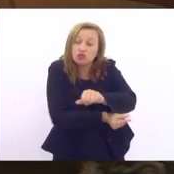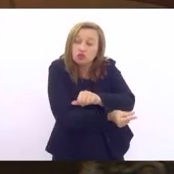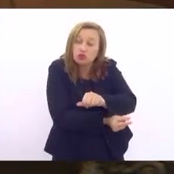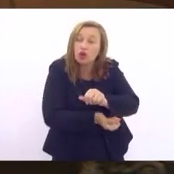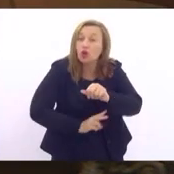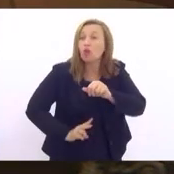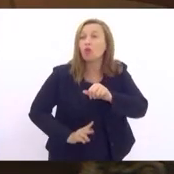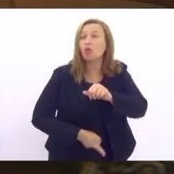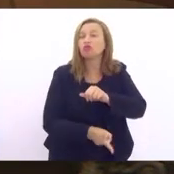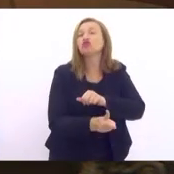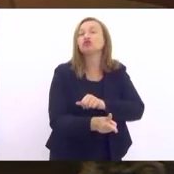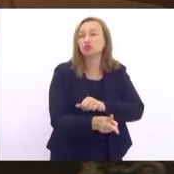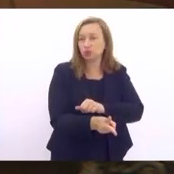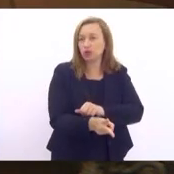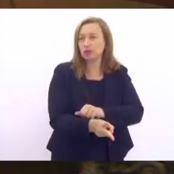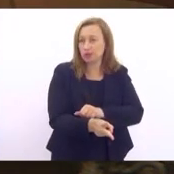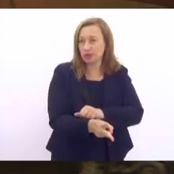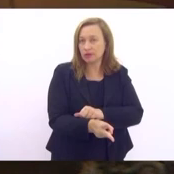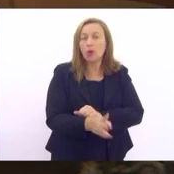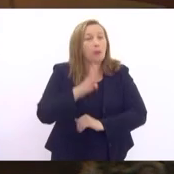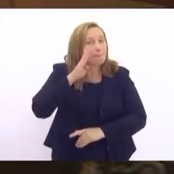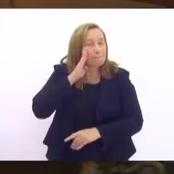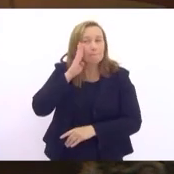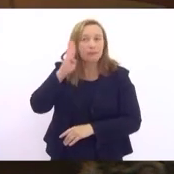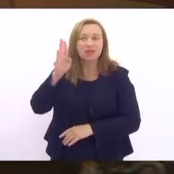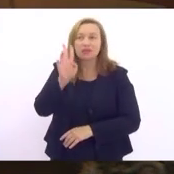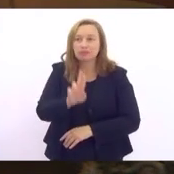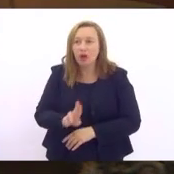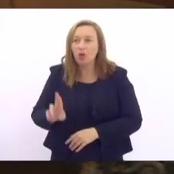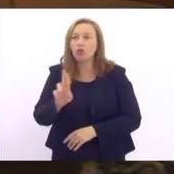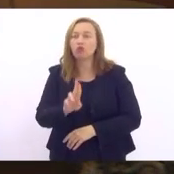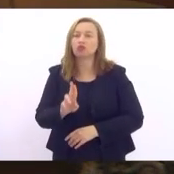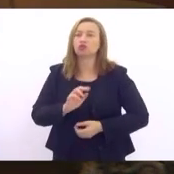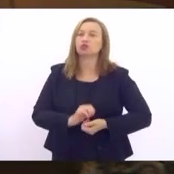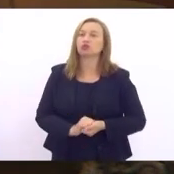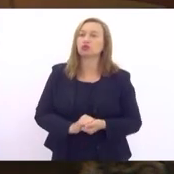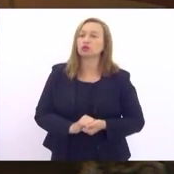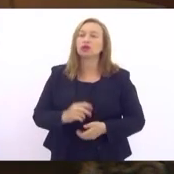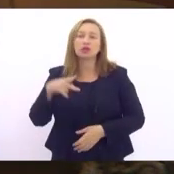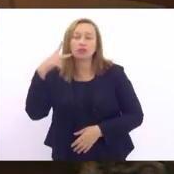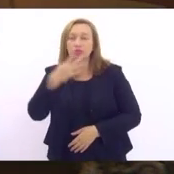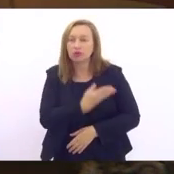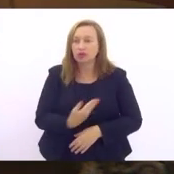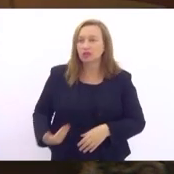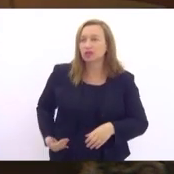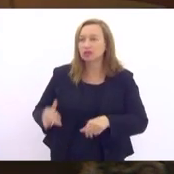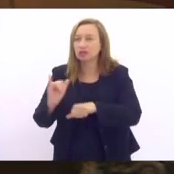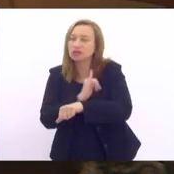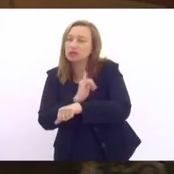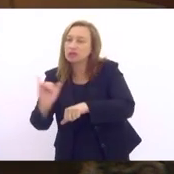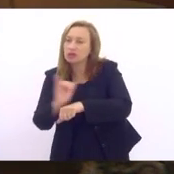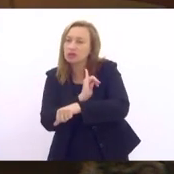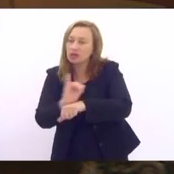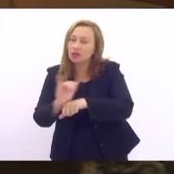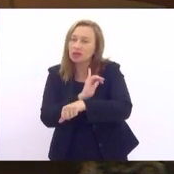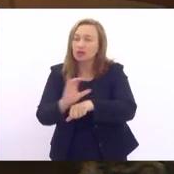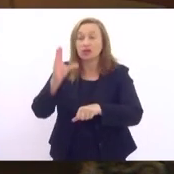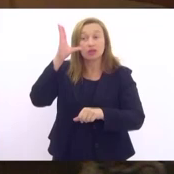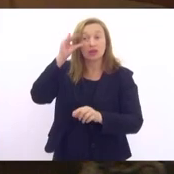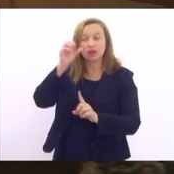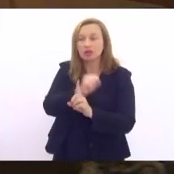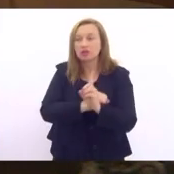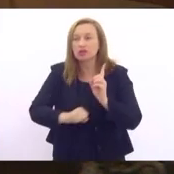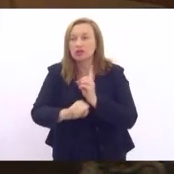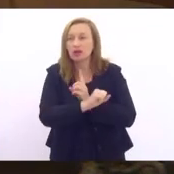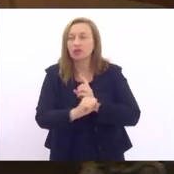o principal instrumento de fomento à política habitacional de interesse social no Estado do Rio de Janeiro.